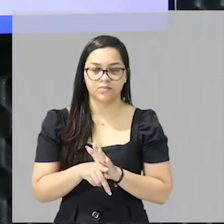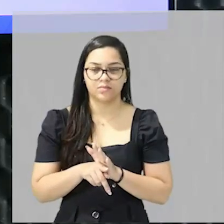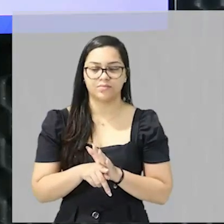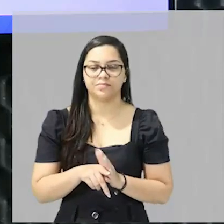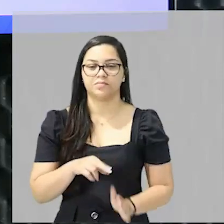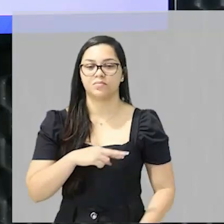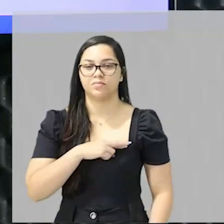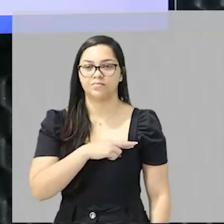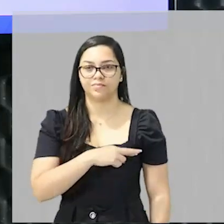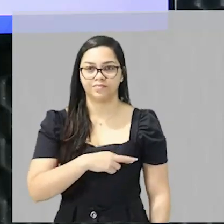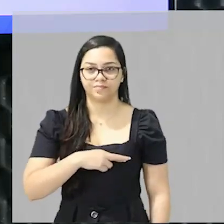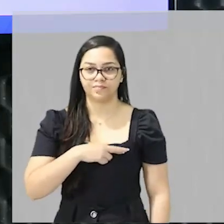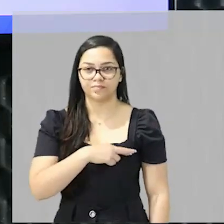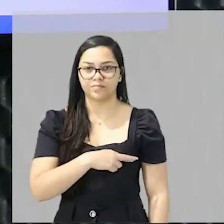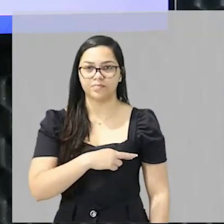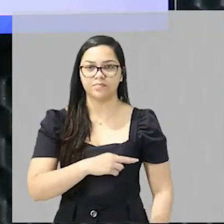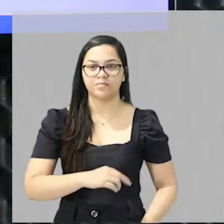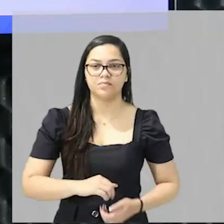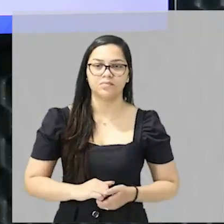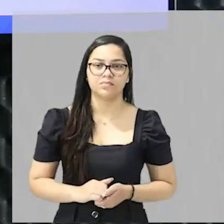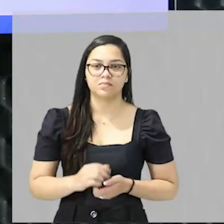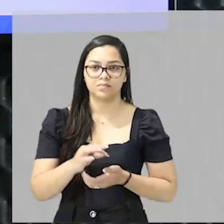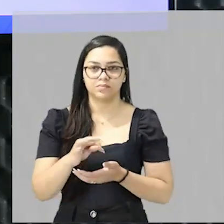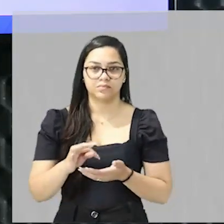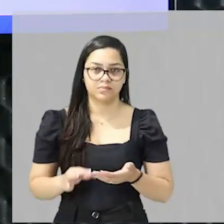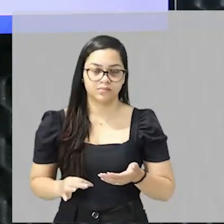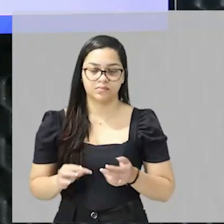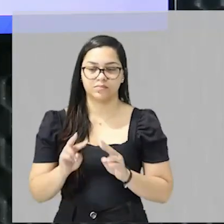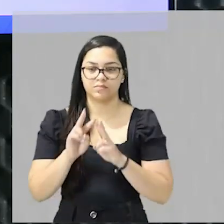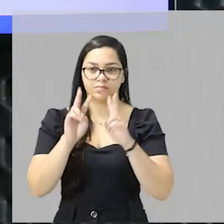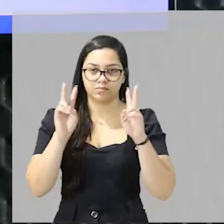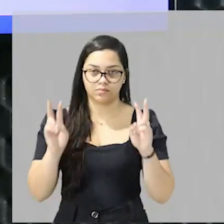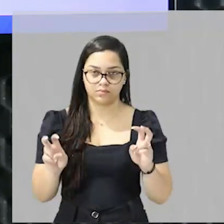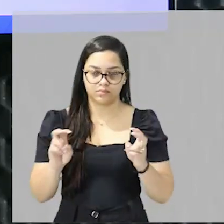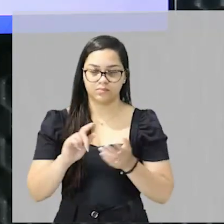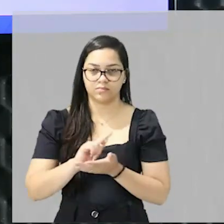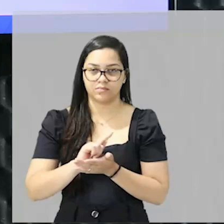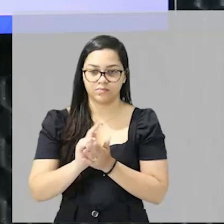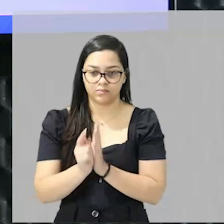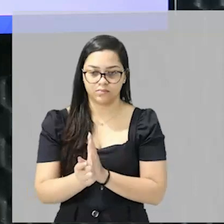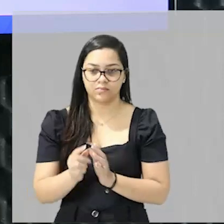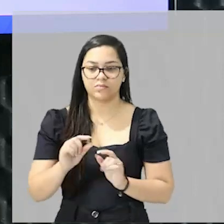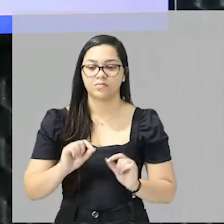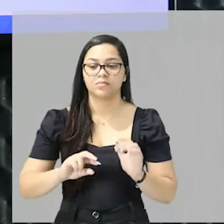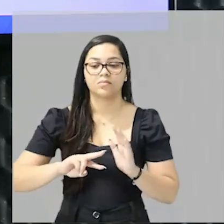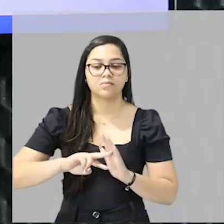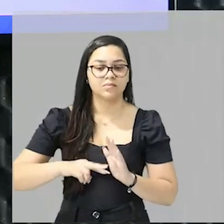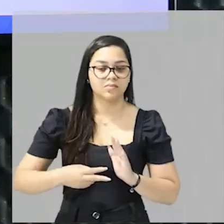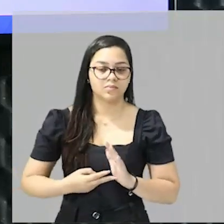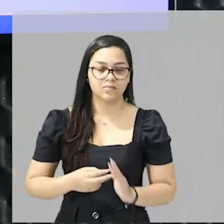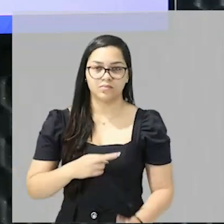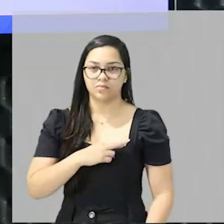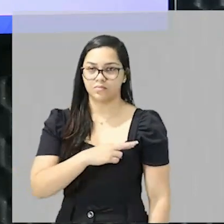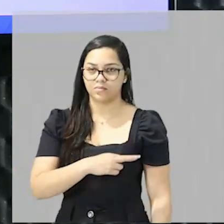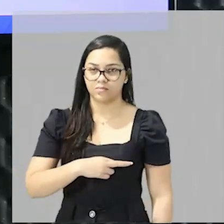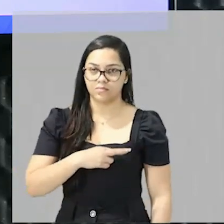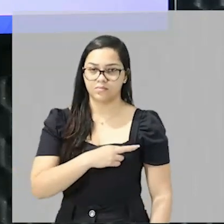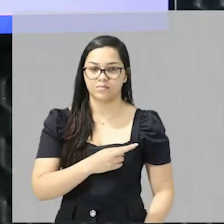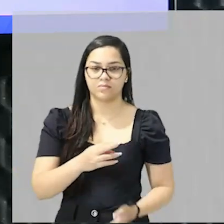em fragmentos de romances, de textos que trazem esse gênero. O que é um romance? Romance é um